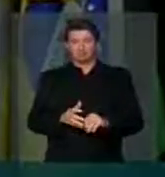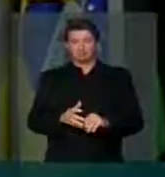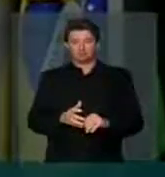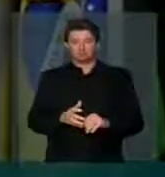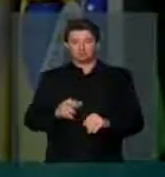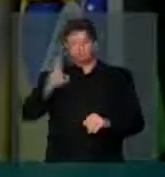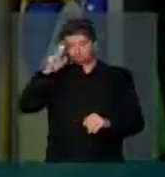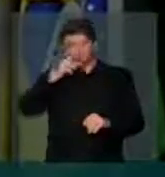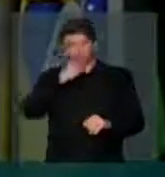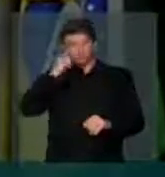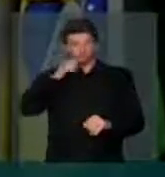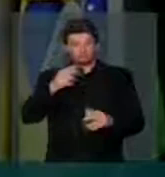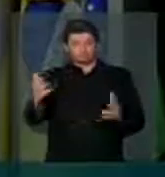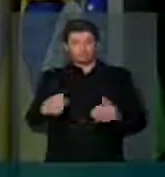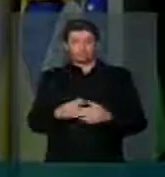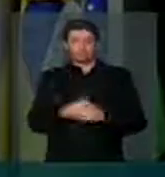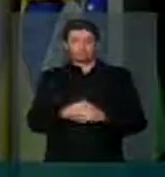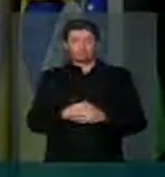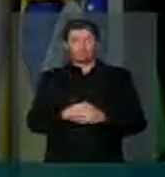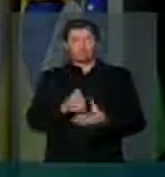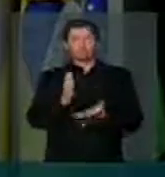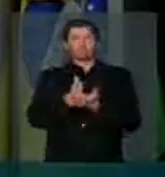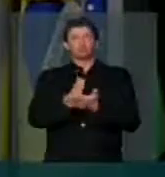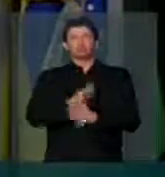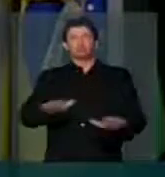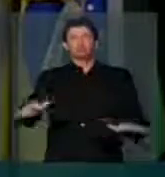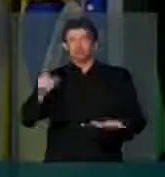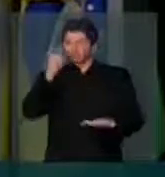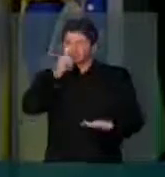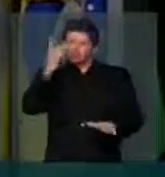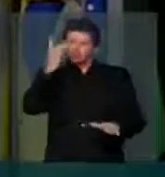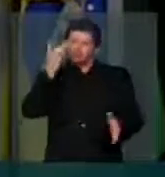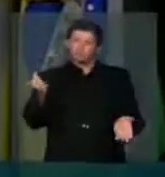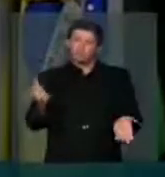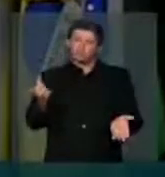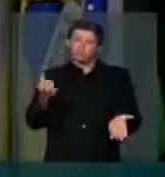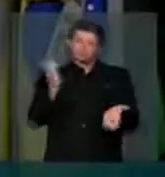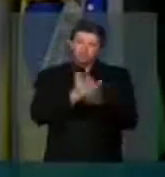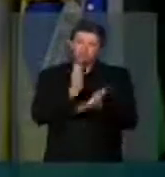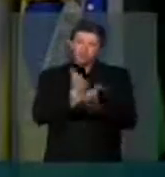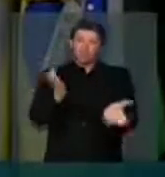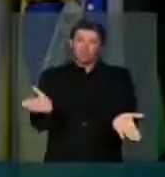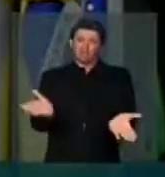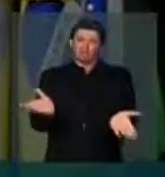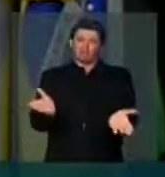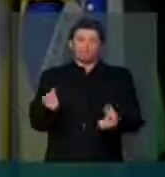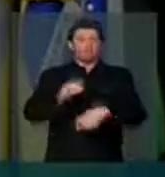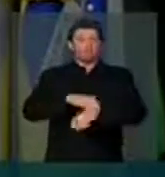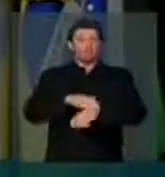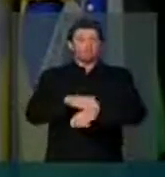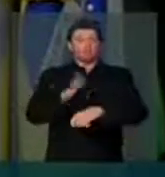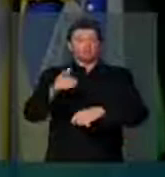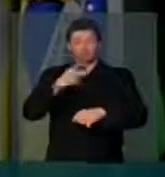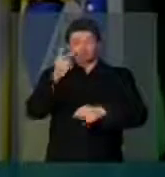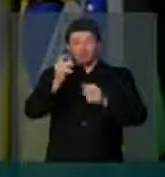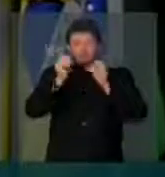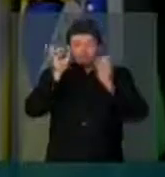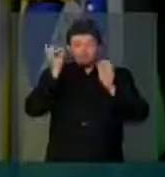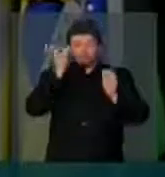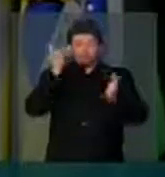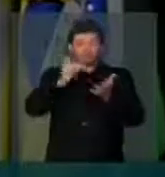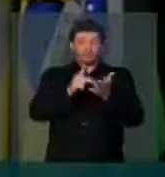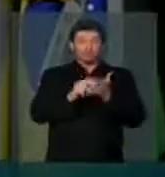Senhoras e senhores, chega de mentira, presidente. Basta! Já passou a hora de falar francamente